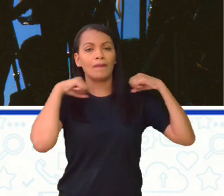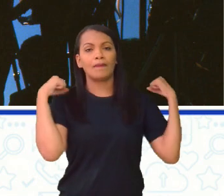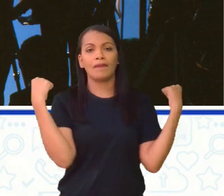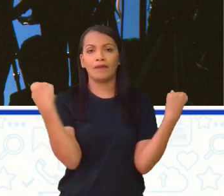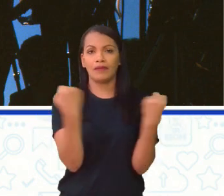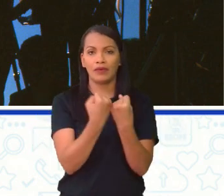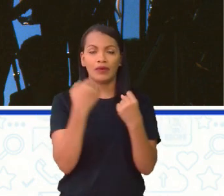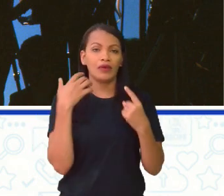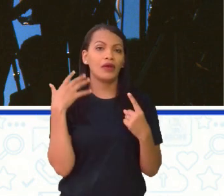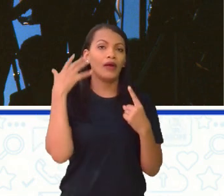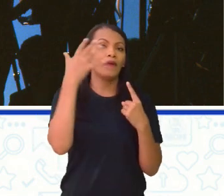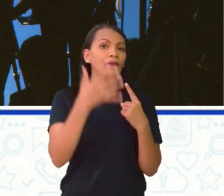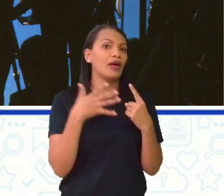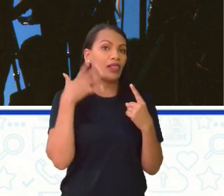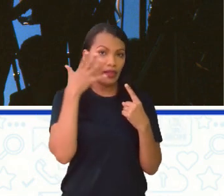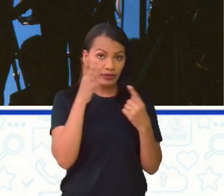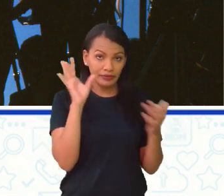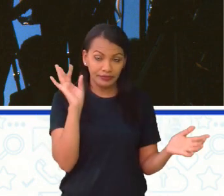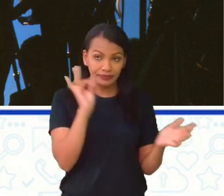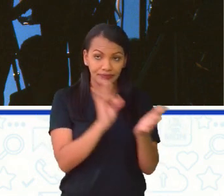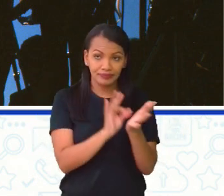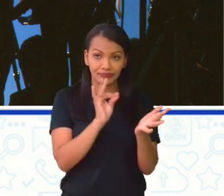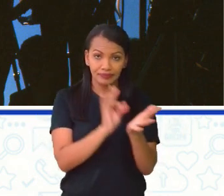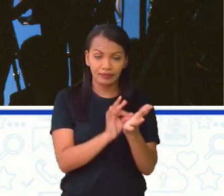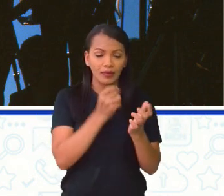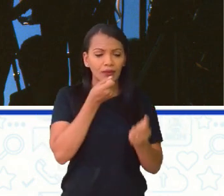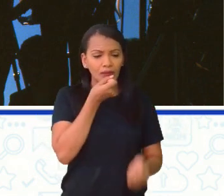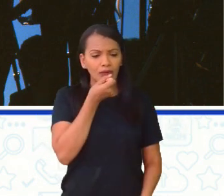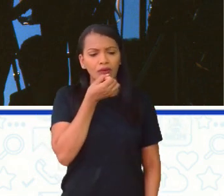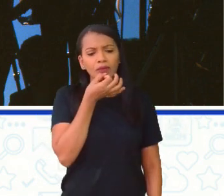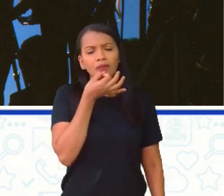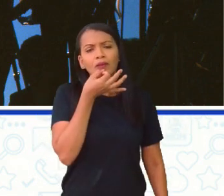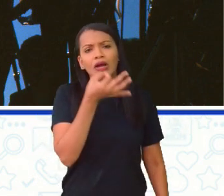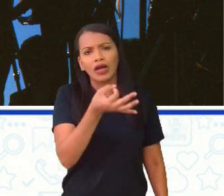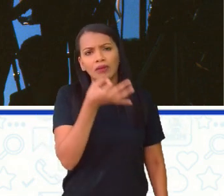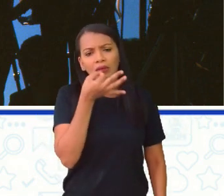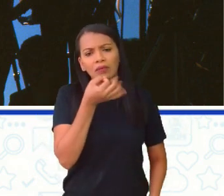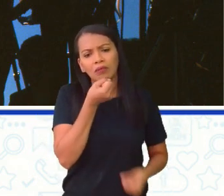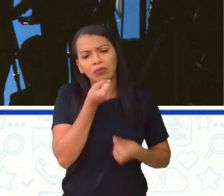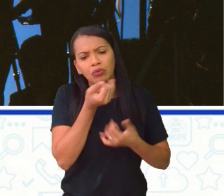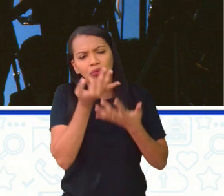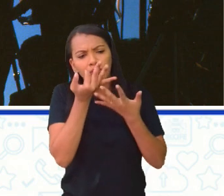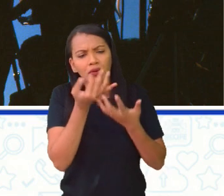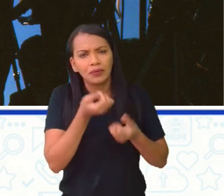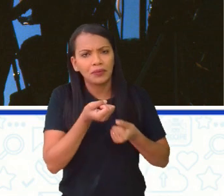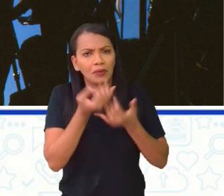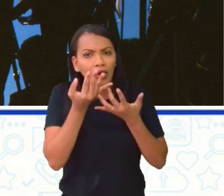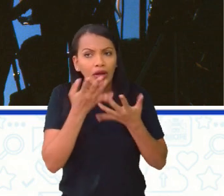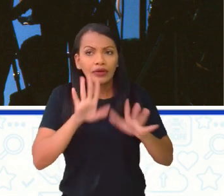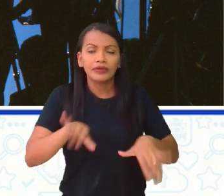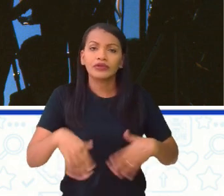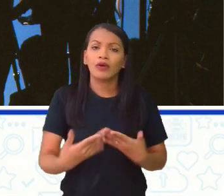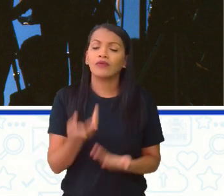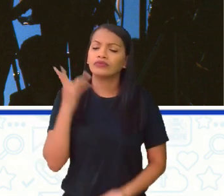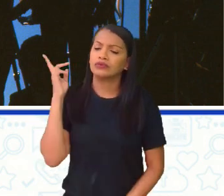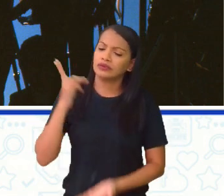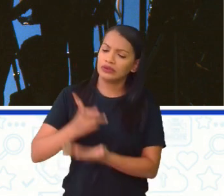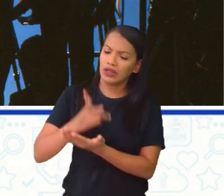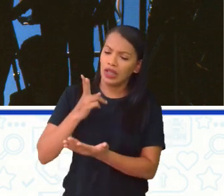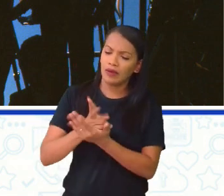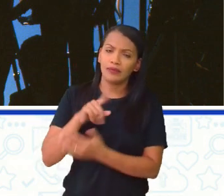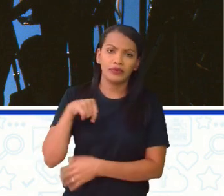a palestra, não é? O depoimento. Então, pessoal, nós estamos o tempo todo